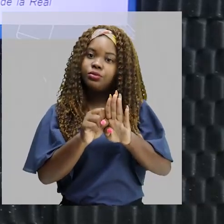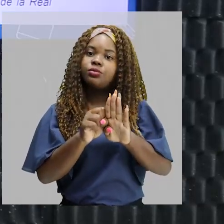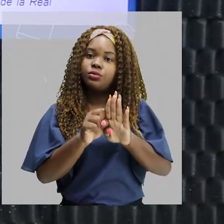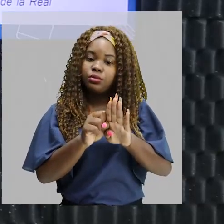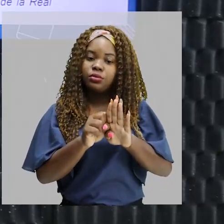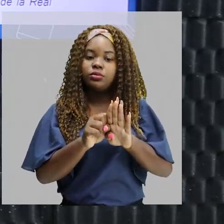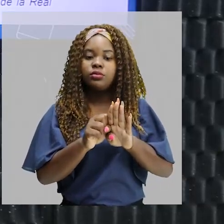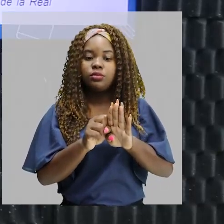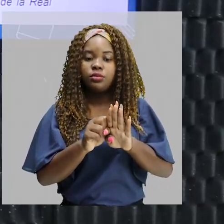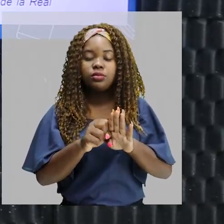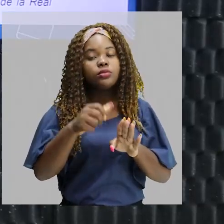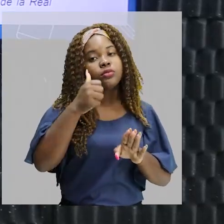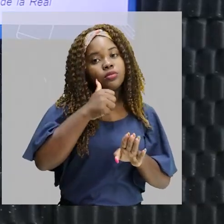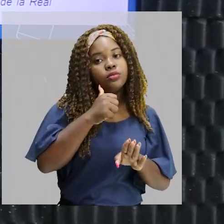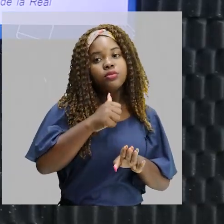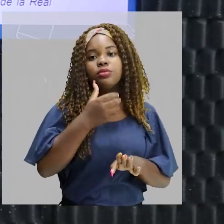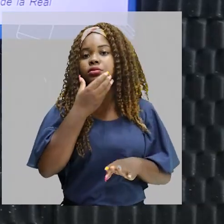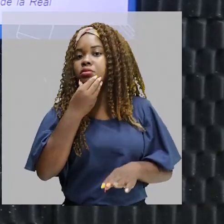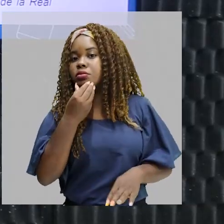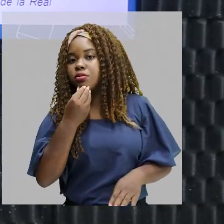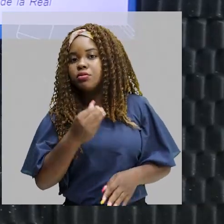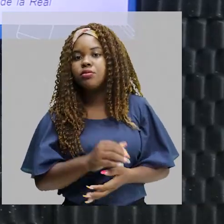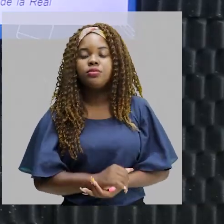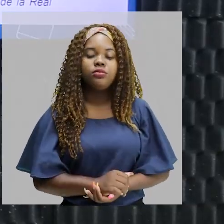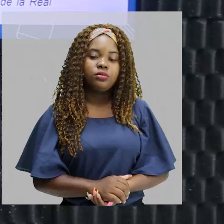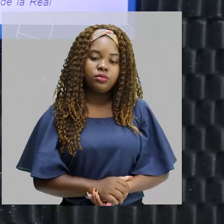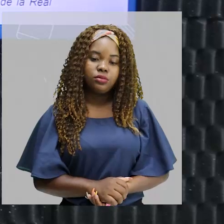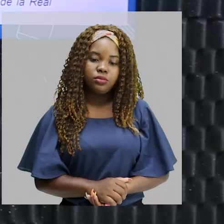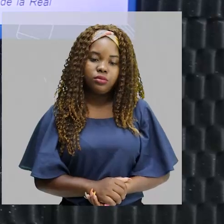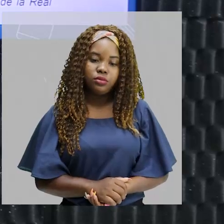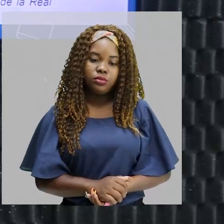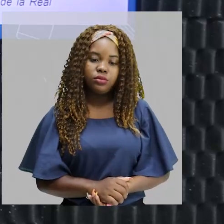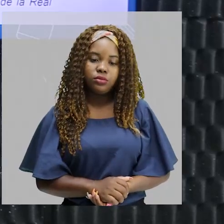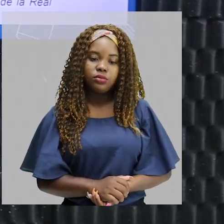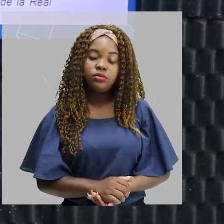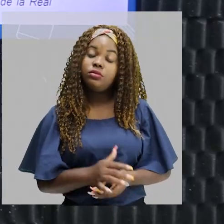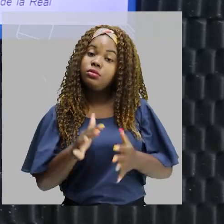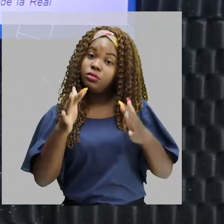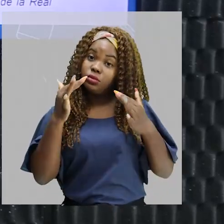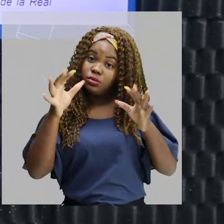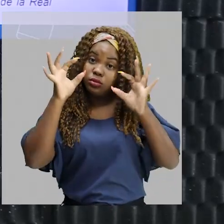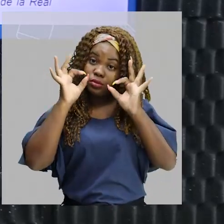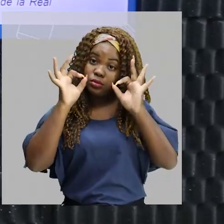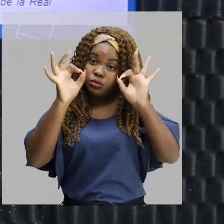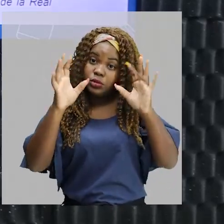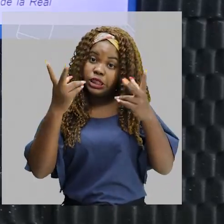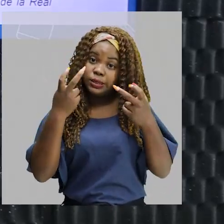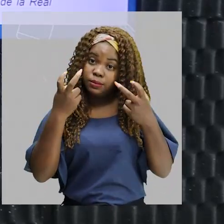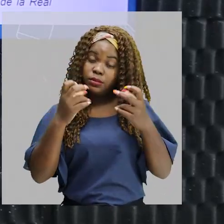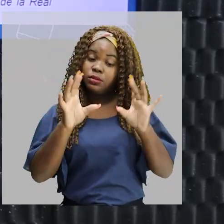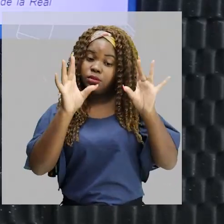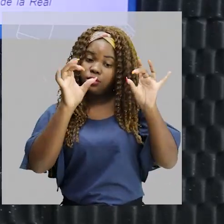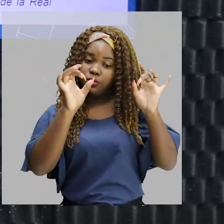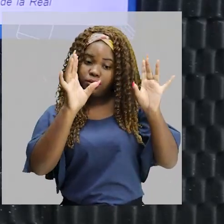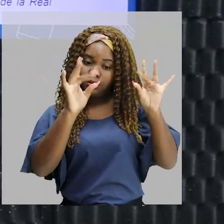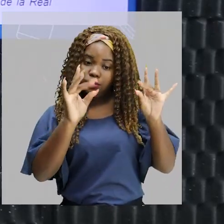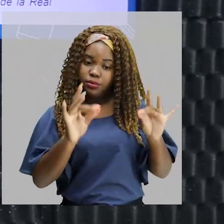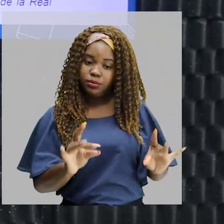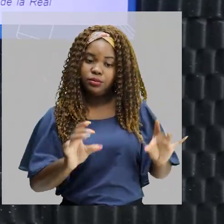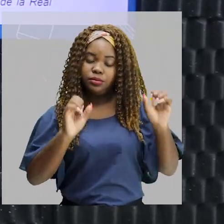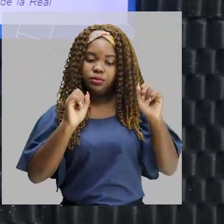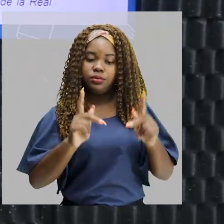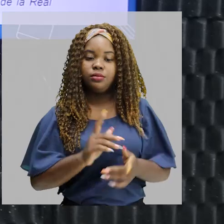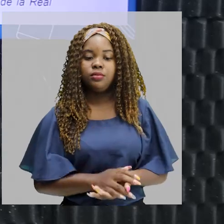de substantivo tanto masculino quanto feminino. Fiquem bem atentos a esses pequenos detalhes, tá?